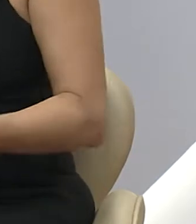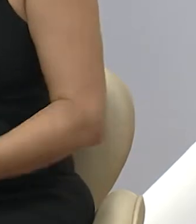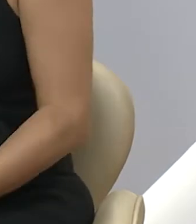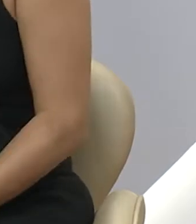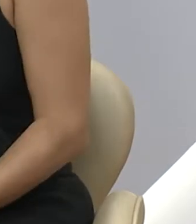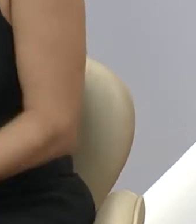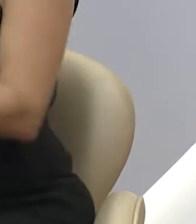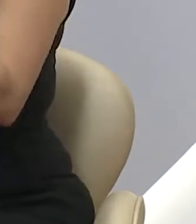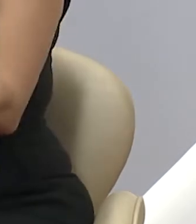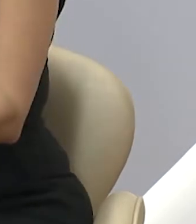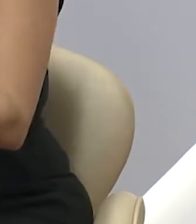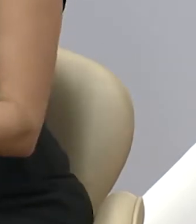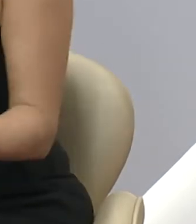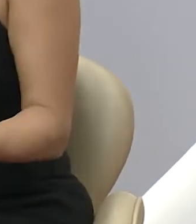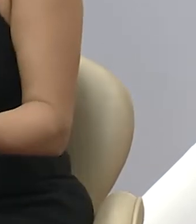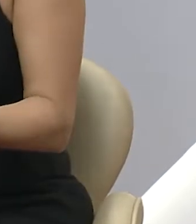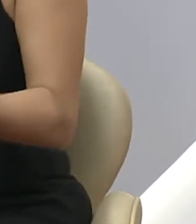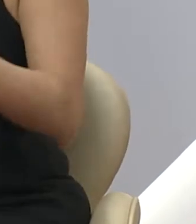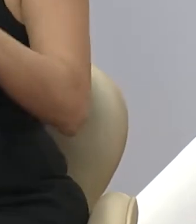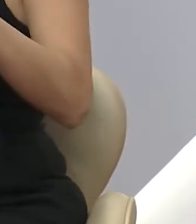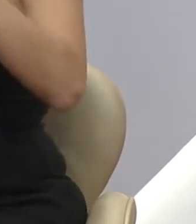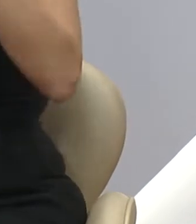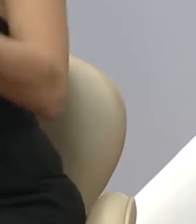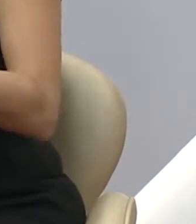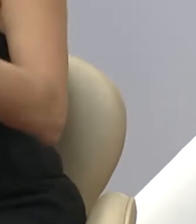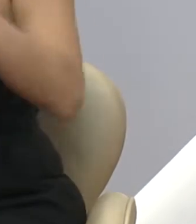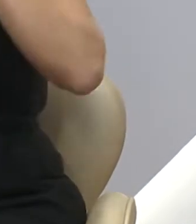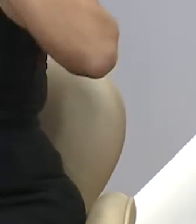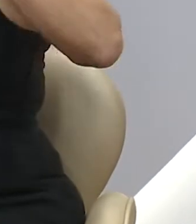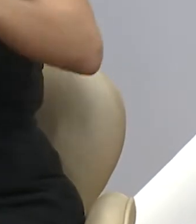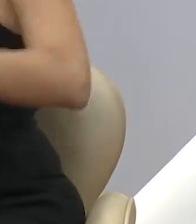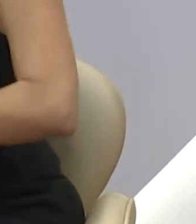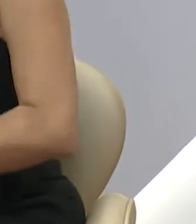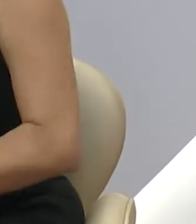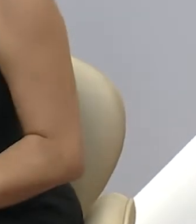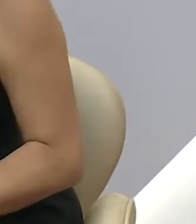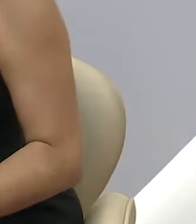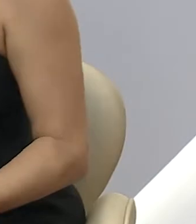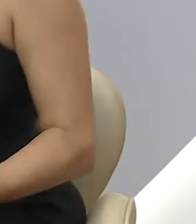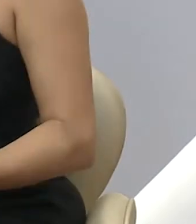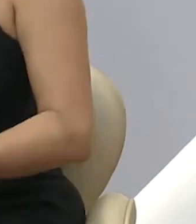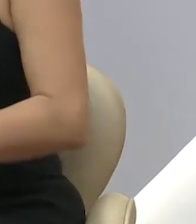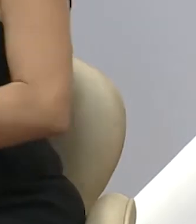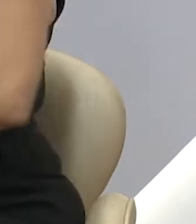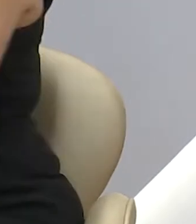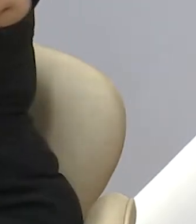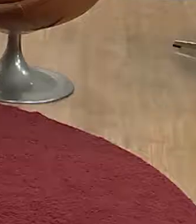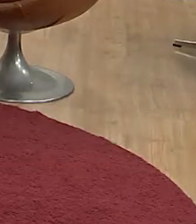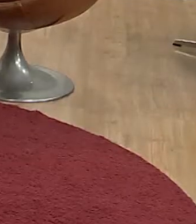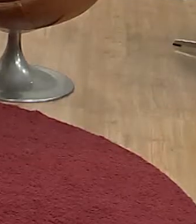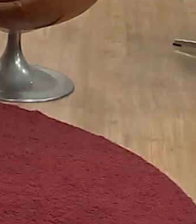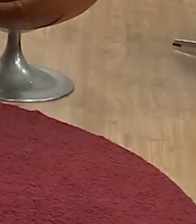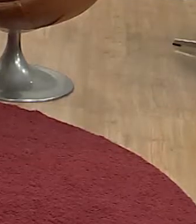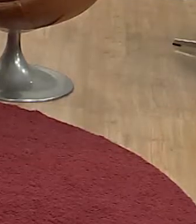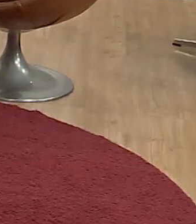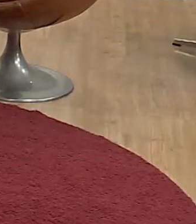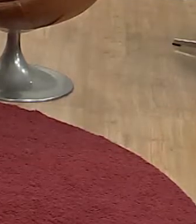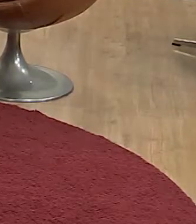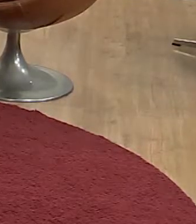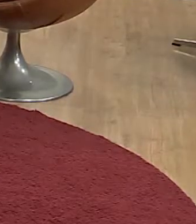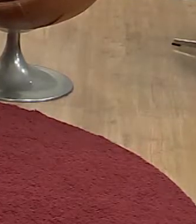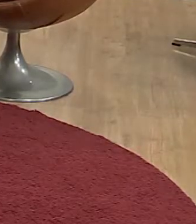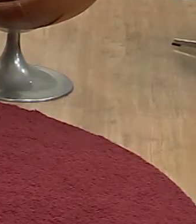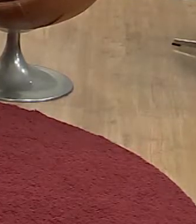preparada para me receber. Eu não tinha um intérprete de língua de sinais. A escola não me percebia enquanto